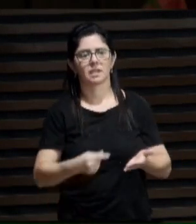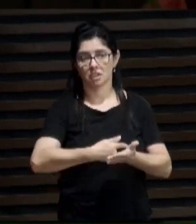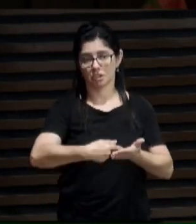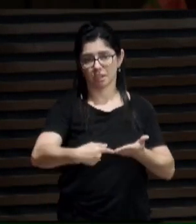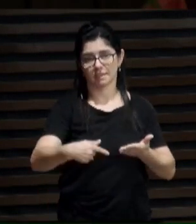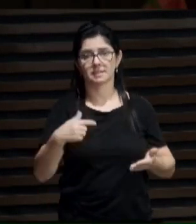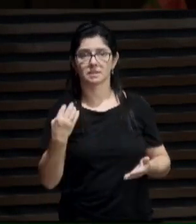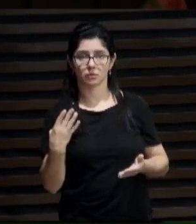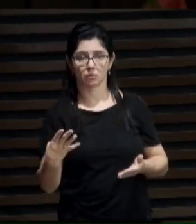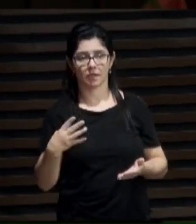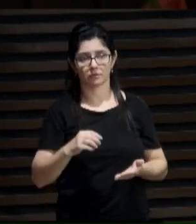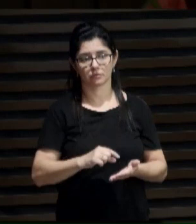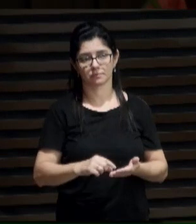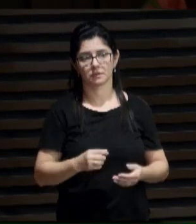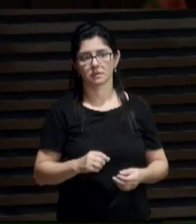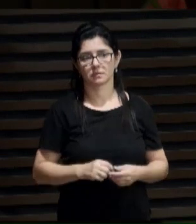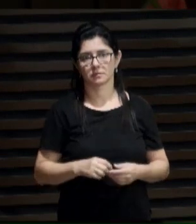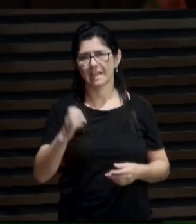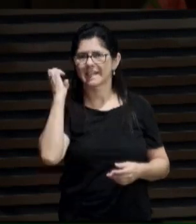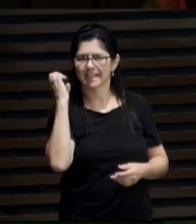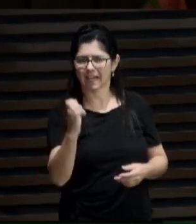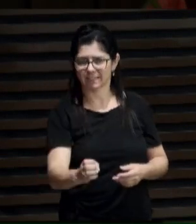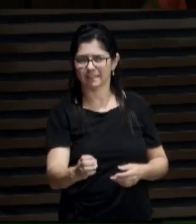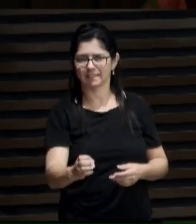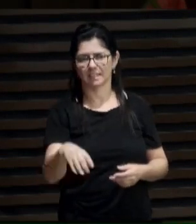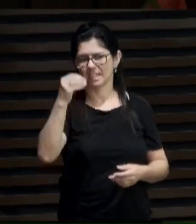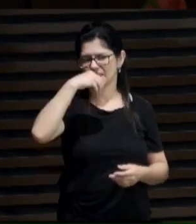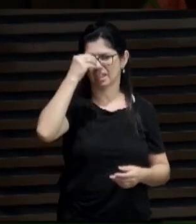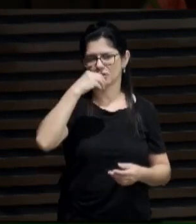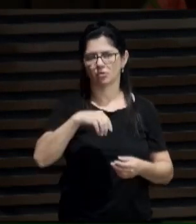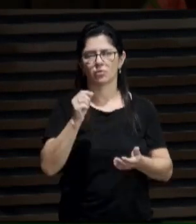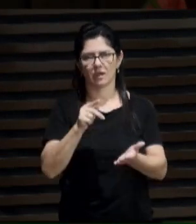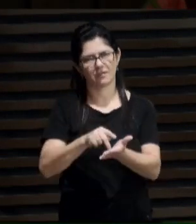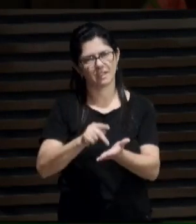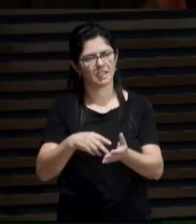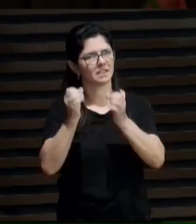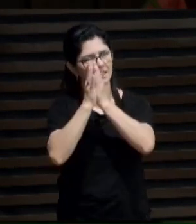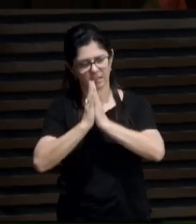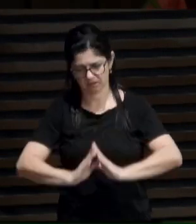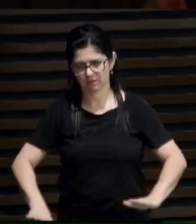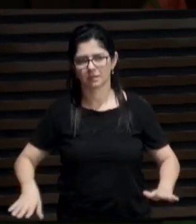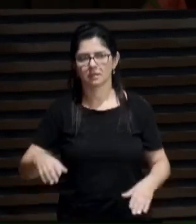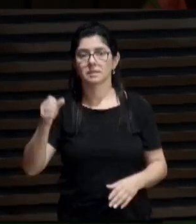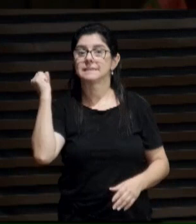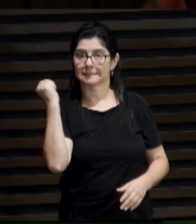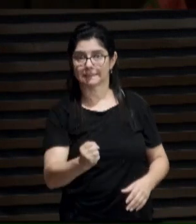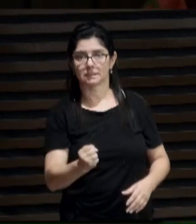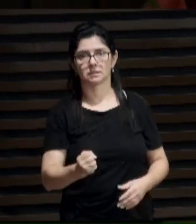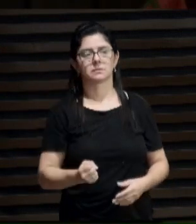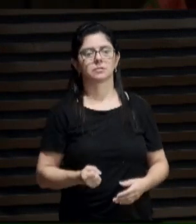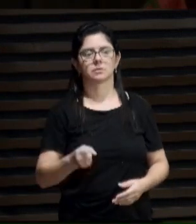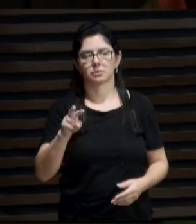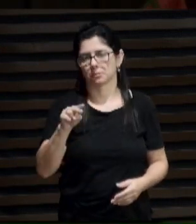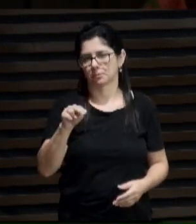Deliberadamente, Caim rejeitou a verdadeira adoração e assassinou o seu irmão. Gênesis